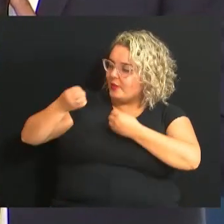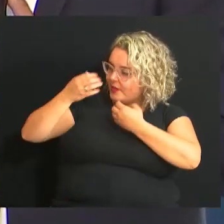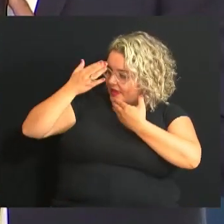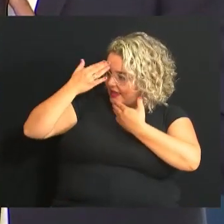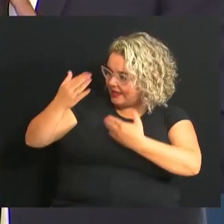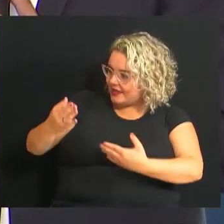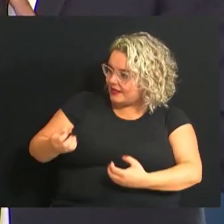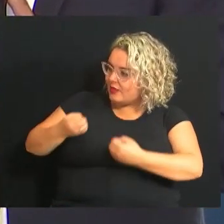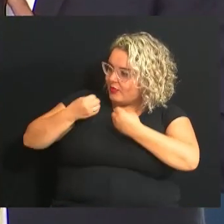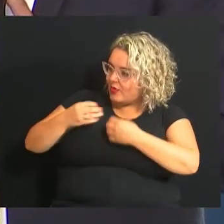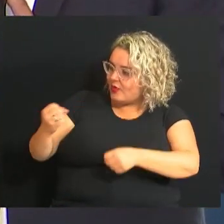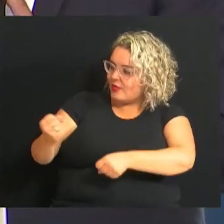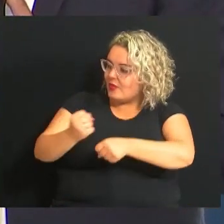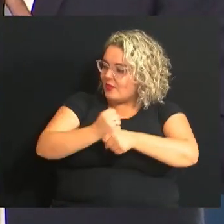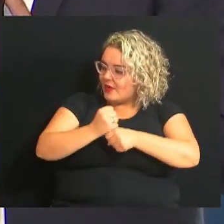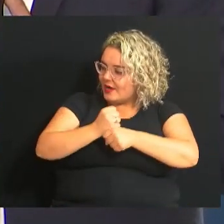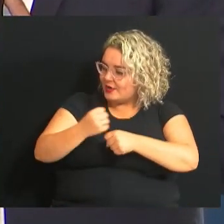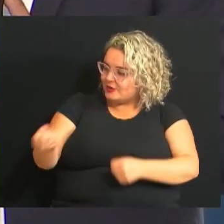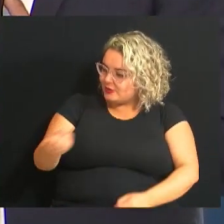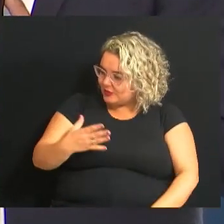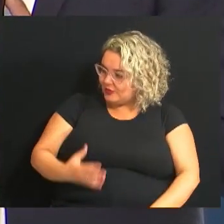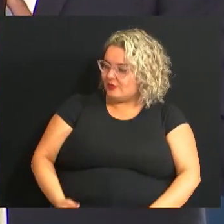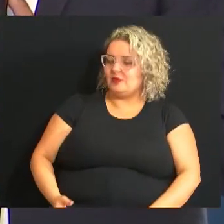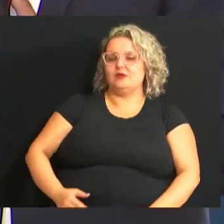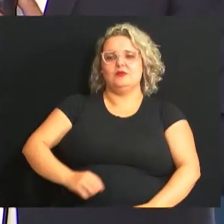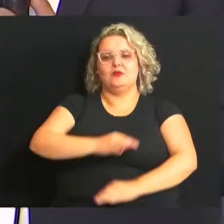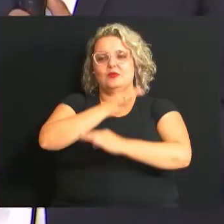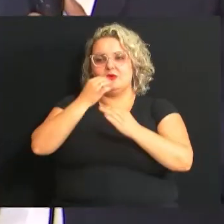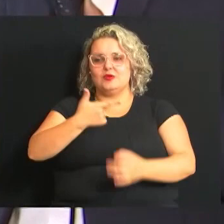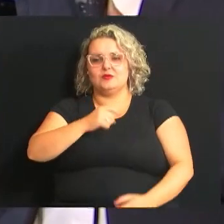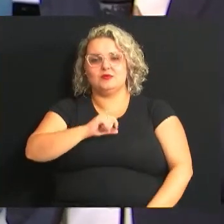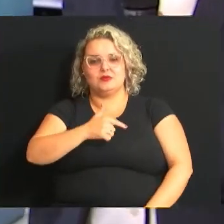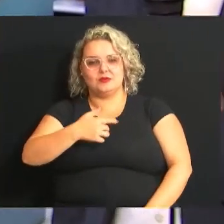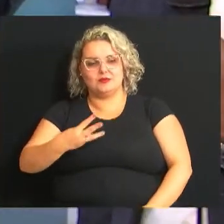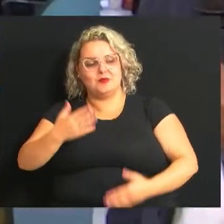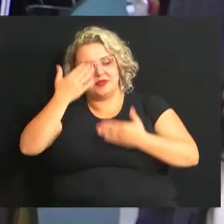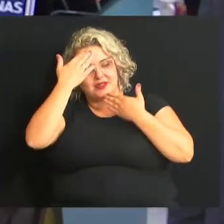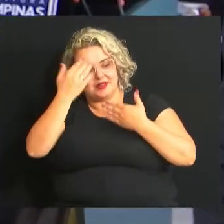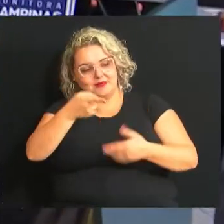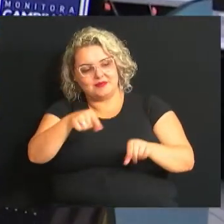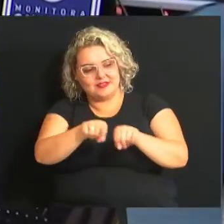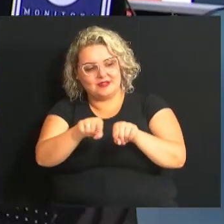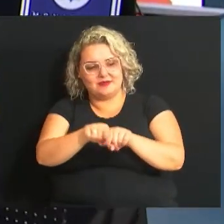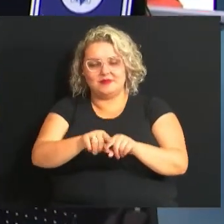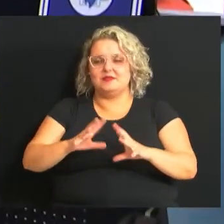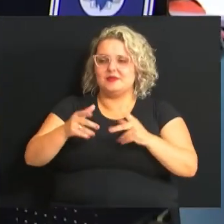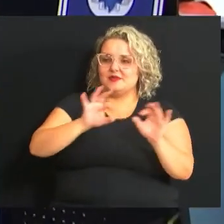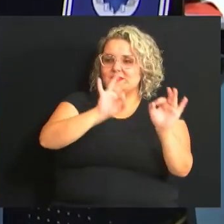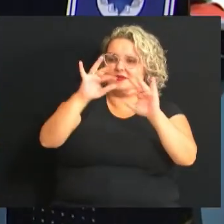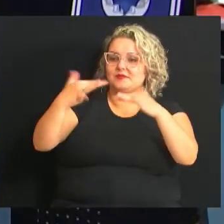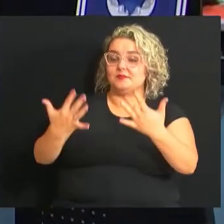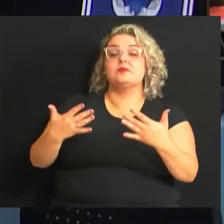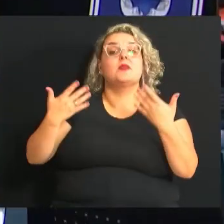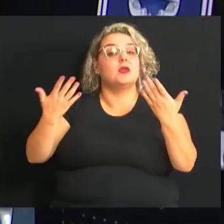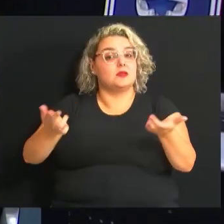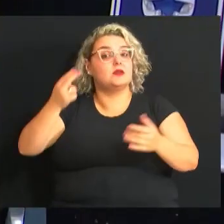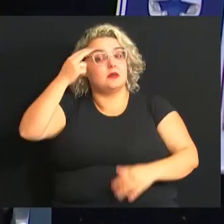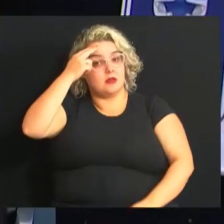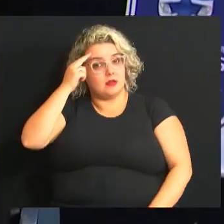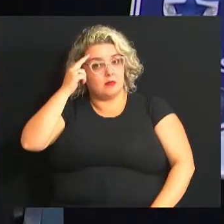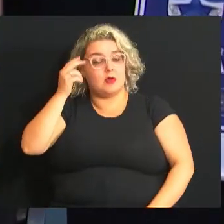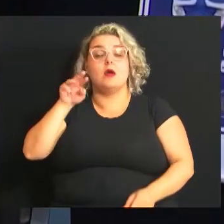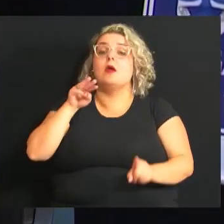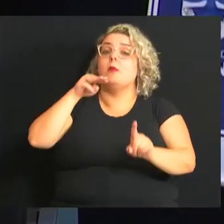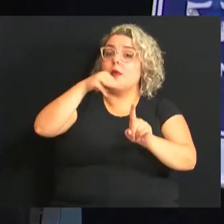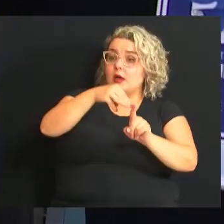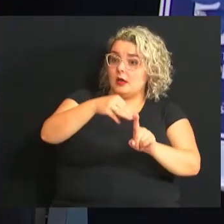2022. Igualmente para você e para todos que estão assistindo o programa. Bom, é isso aí, Gabriel Castro, então. A expectativa, a meta é de chegar